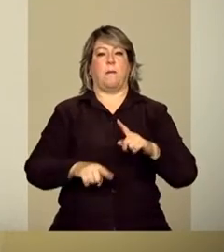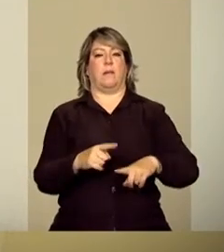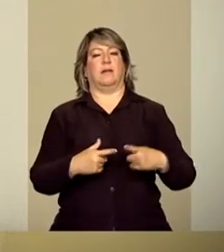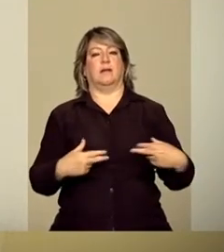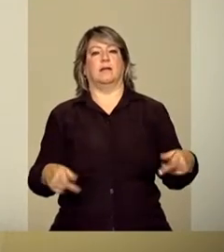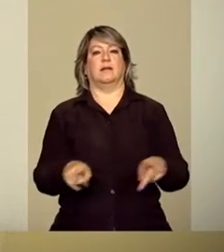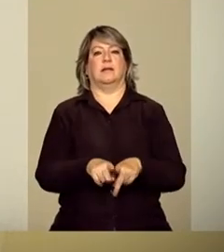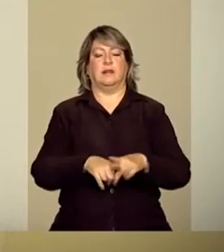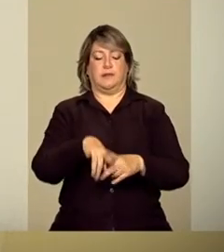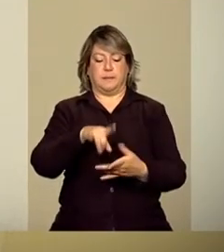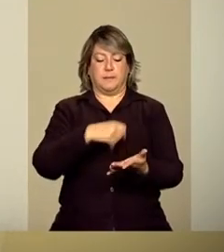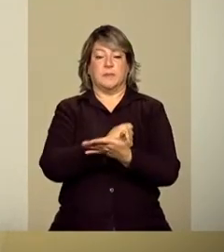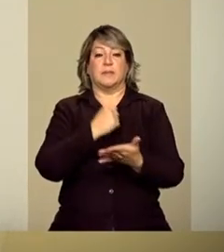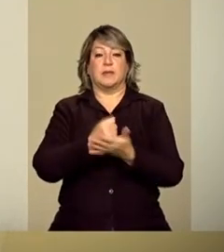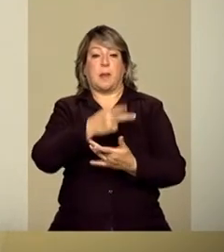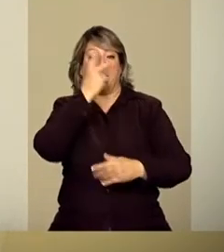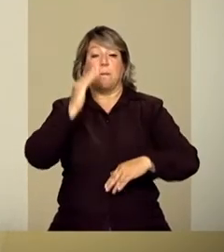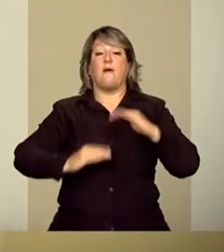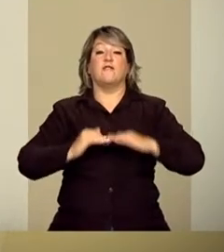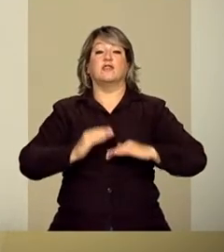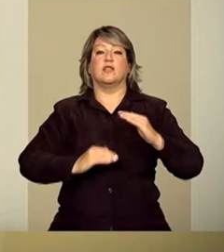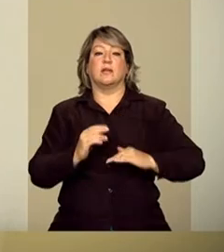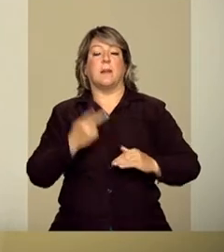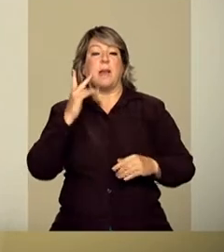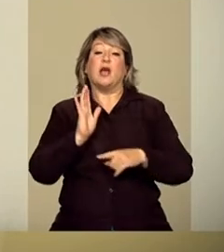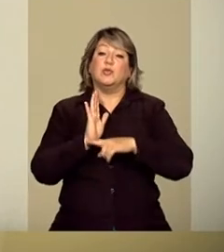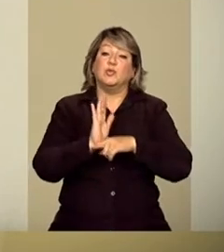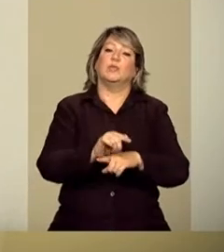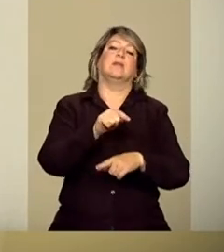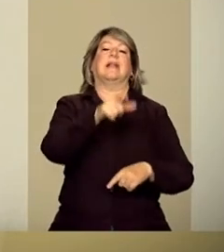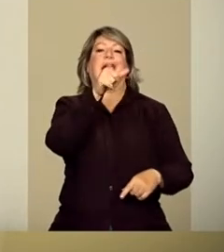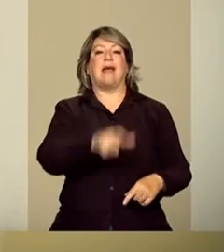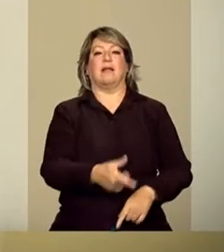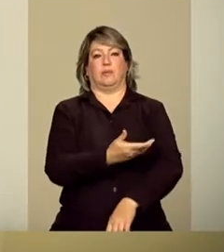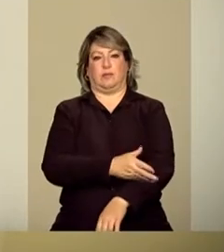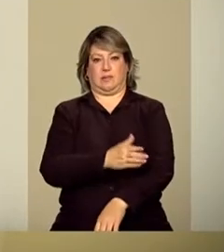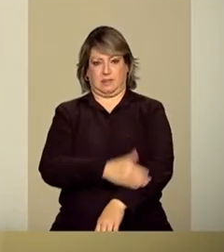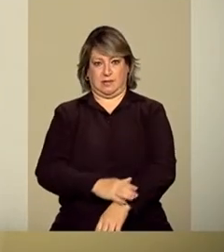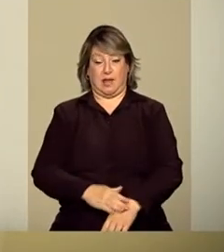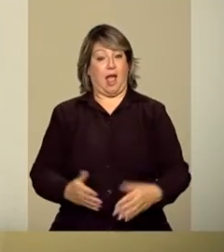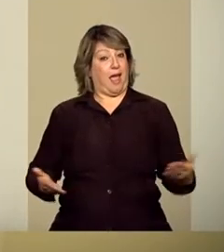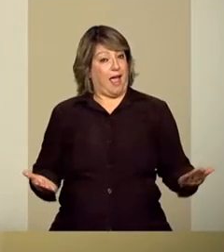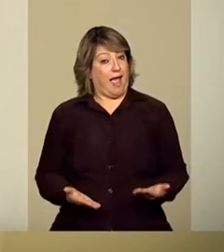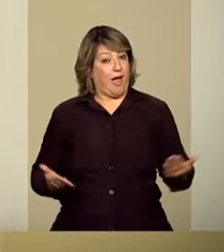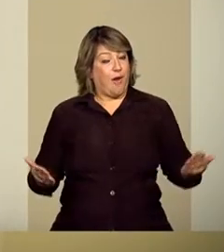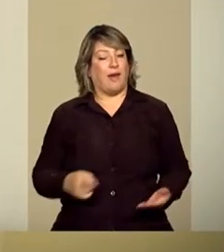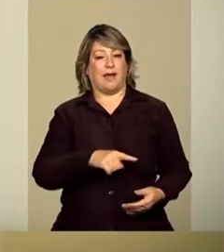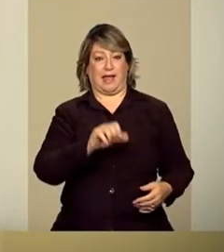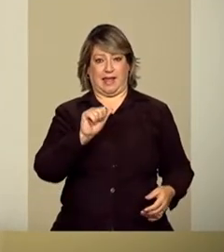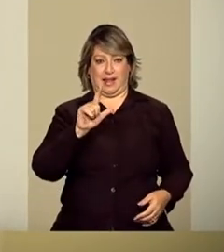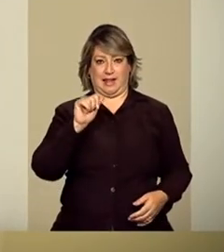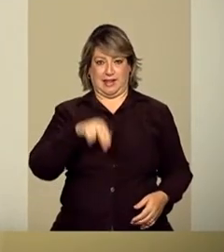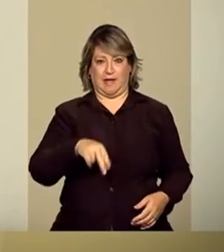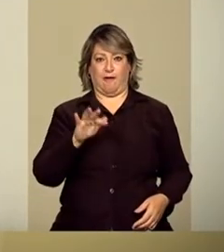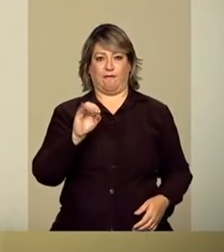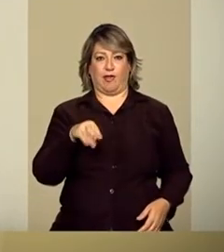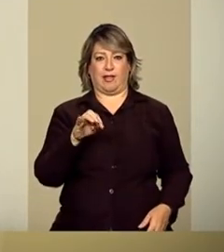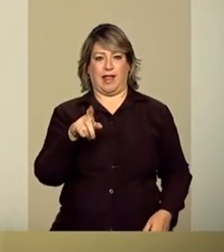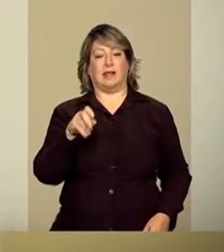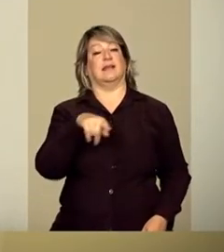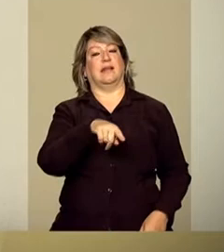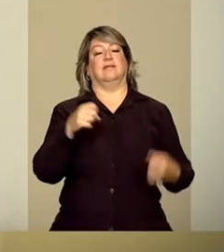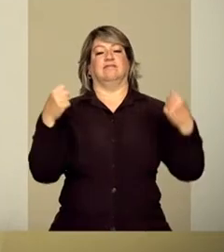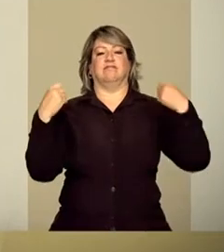a contratar profissionais para ajudá-lo nos treinamentos. Agora, Luciano, o Alan Fonteles é um atleta